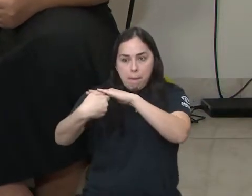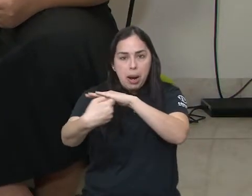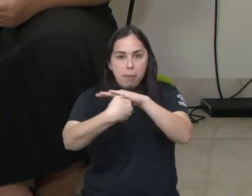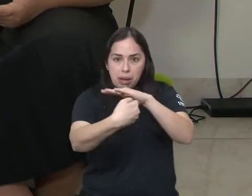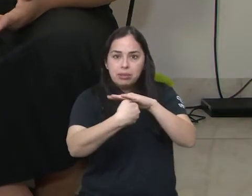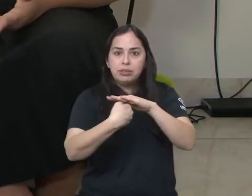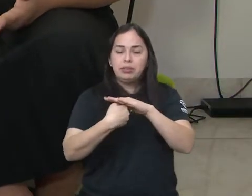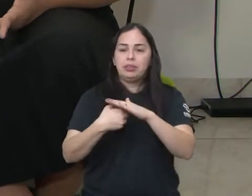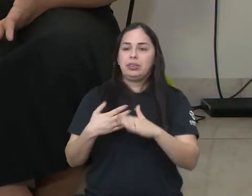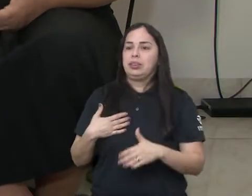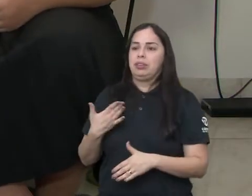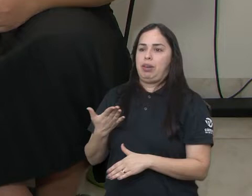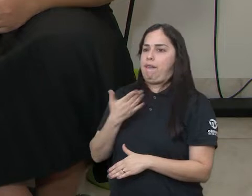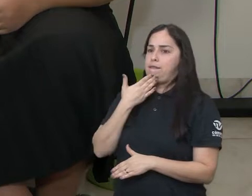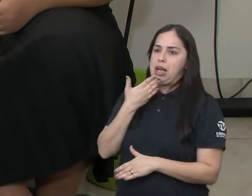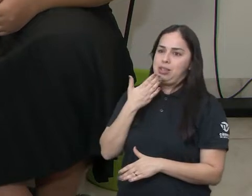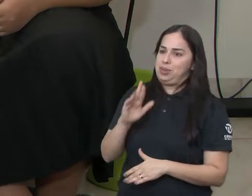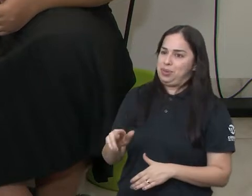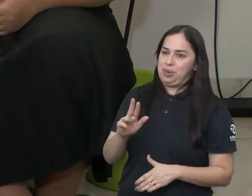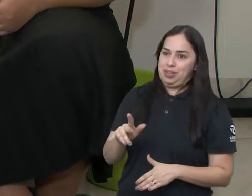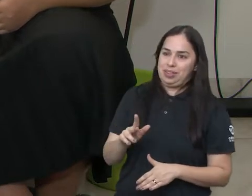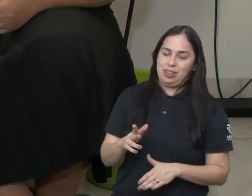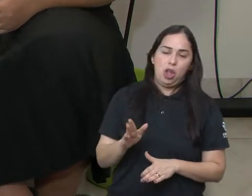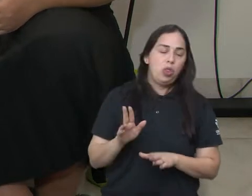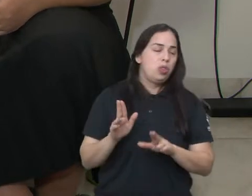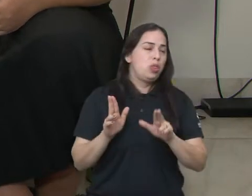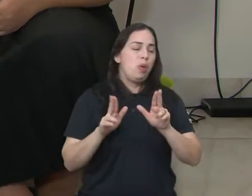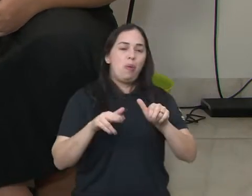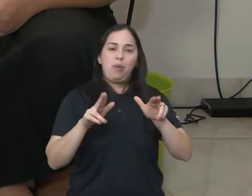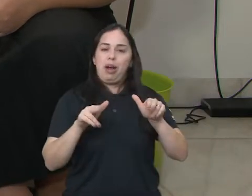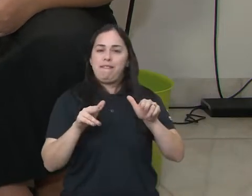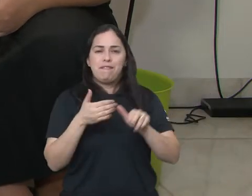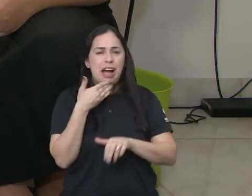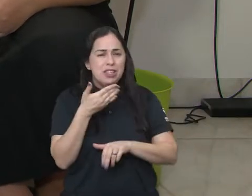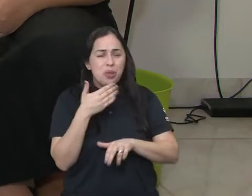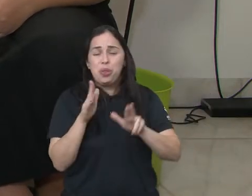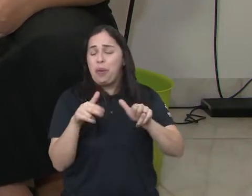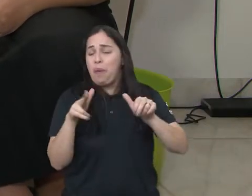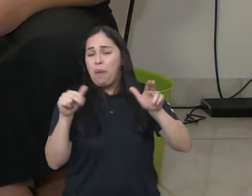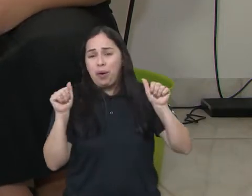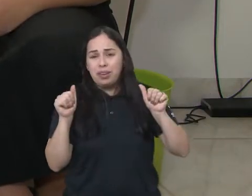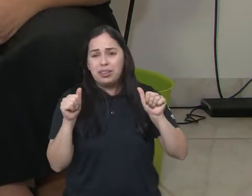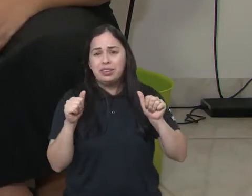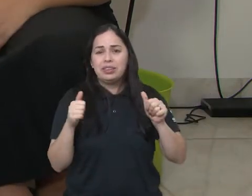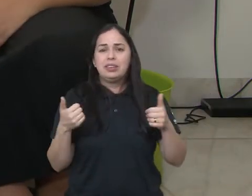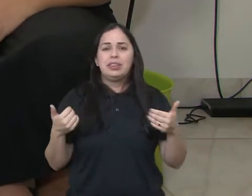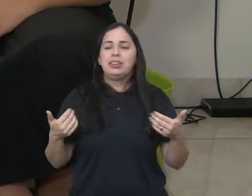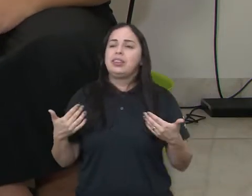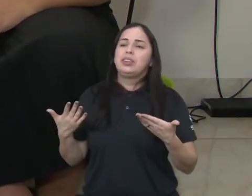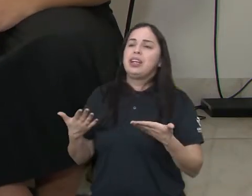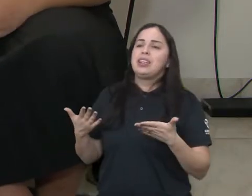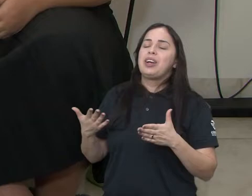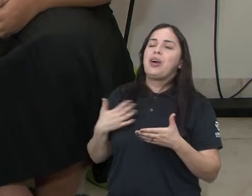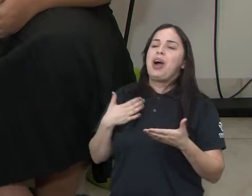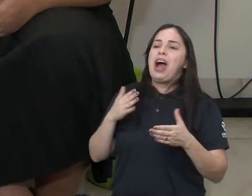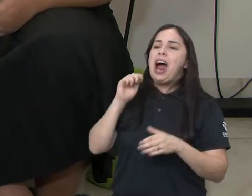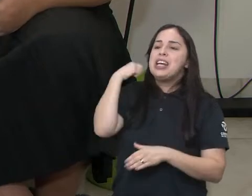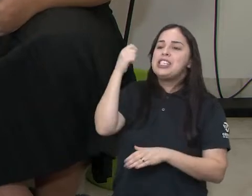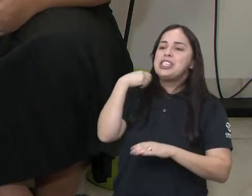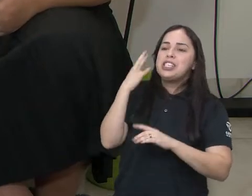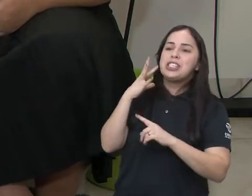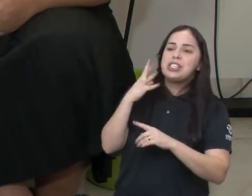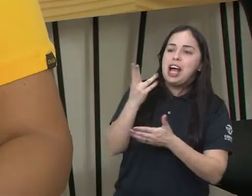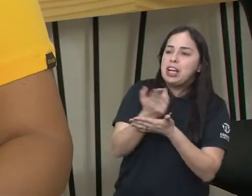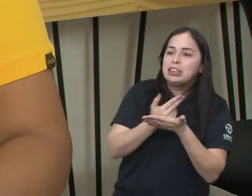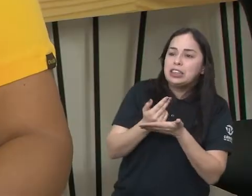fácil ser... Não tá fácil, nunca foi, né? Nunca foi. Ser artista independente. Nunca Como foi. que é isso? Como tá sendo ser artista independente? Quando assim?